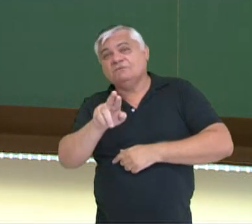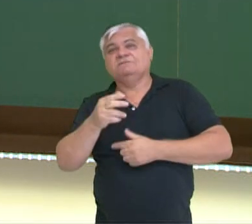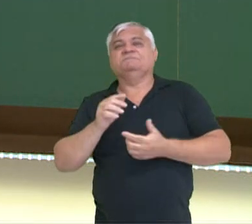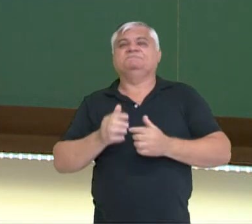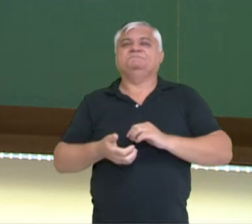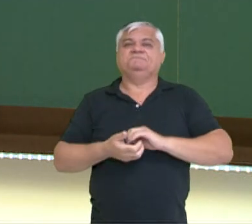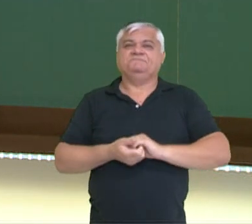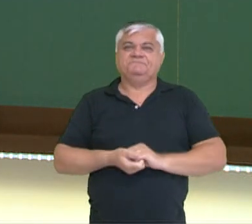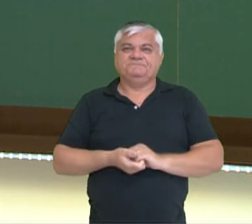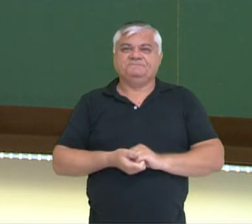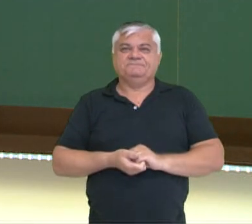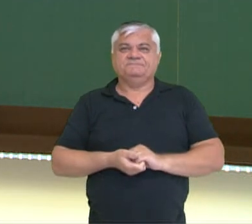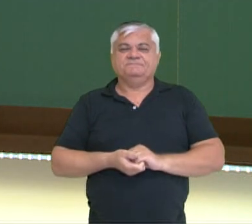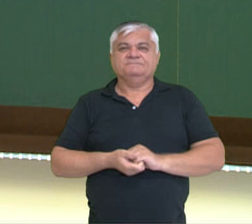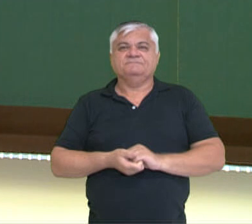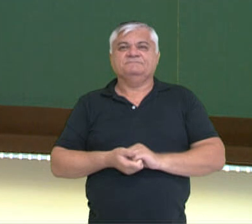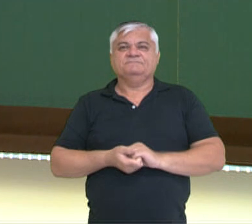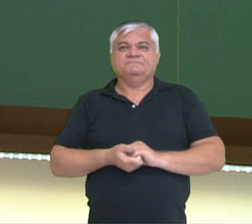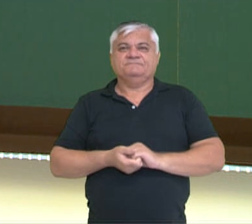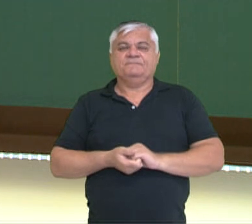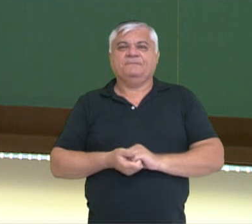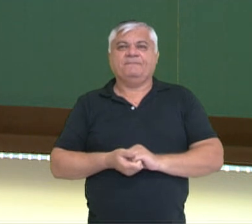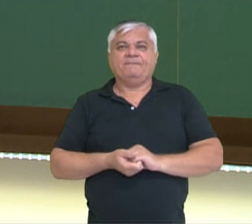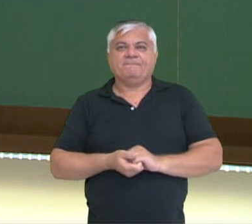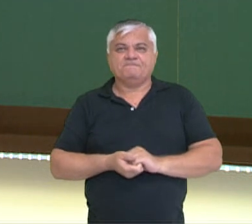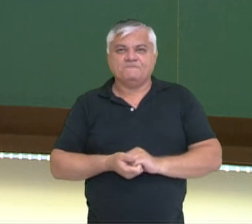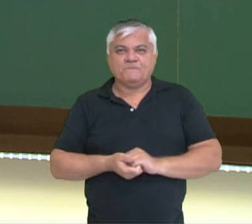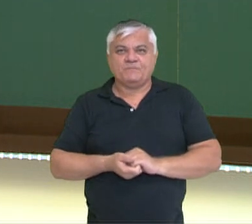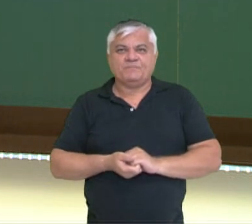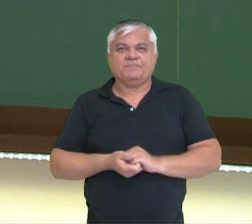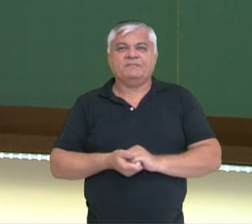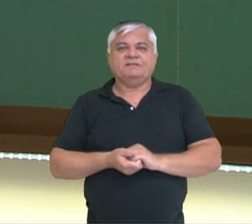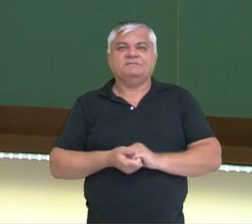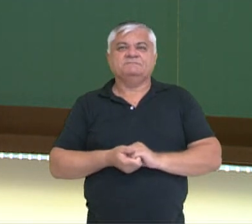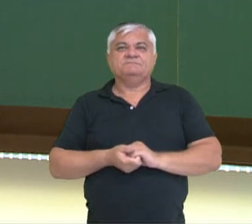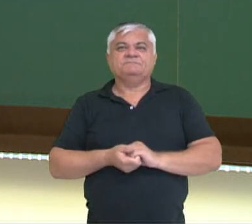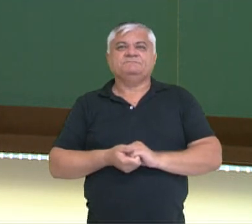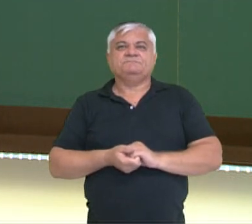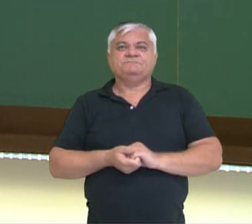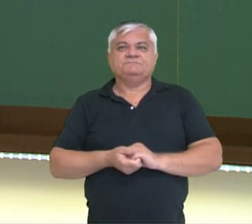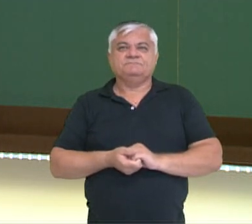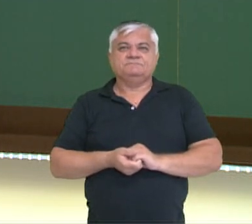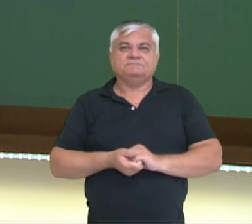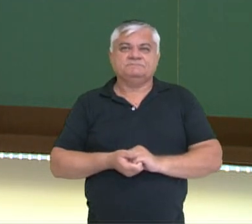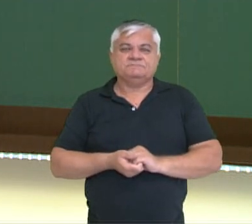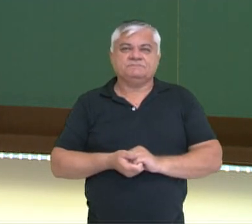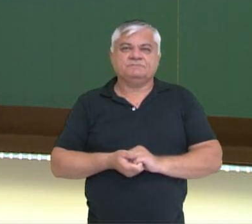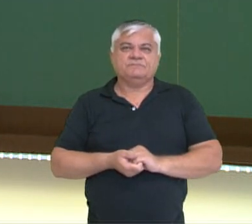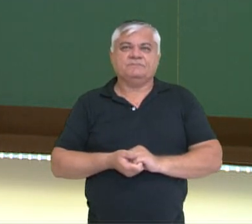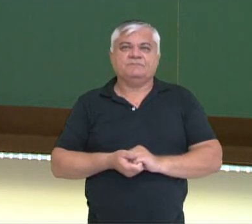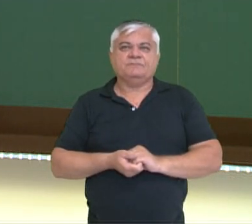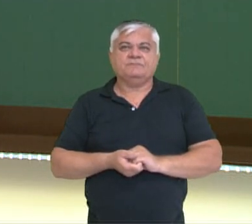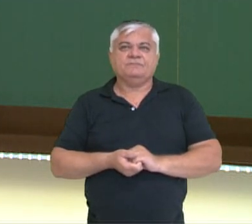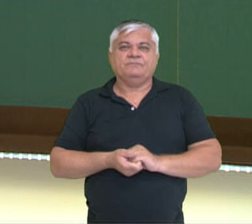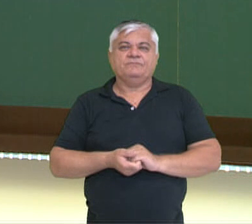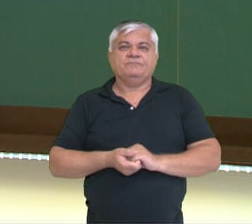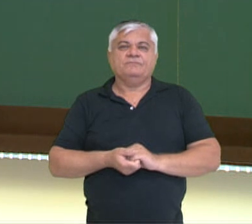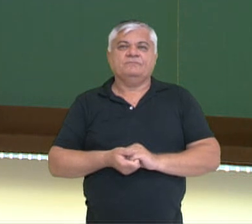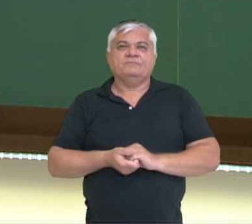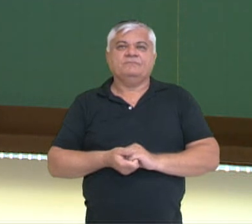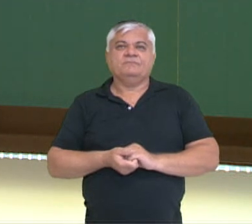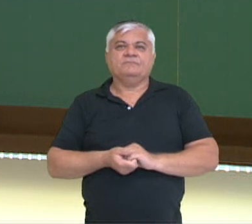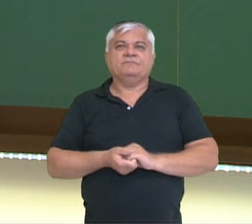loco, diciendo todo y nada con una postal, es dormir en otra cama, sentir que o tempo é corto. Viajar